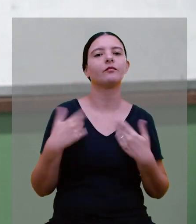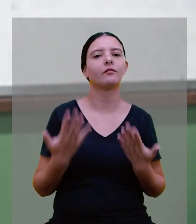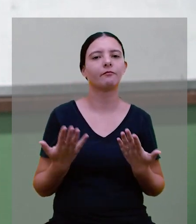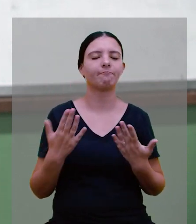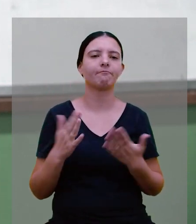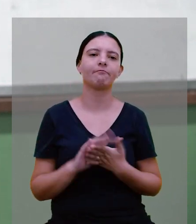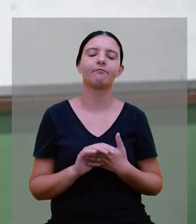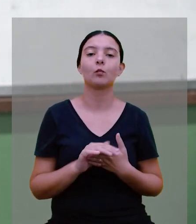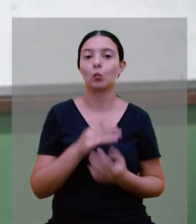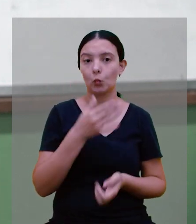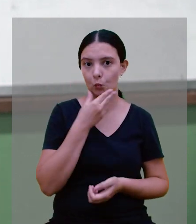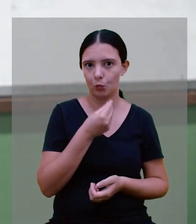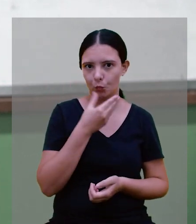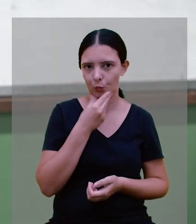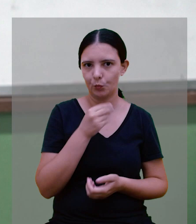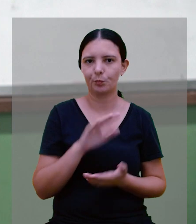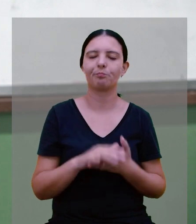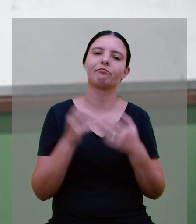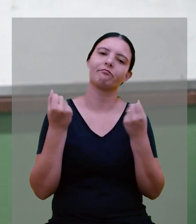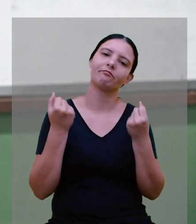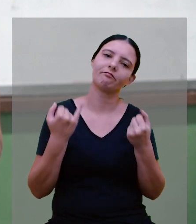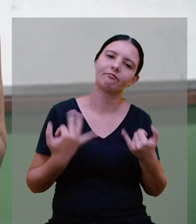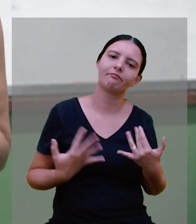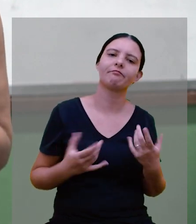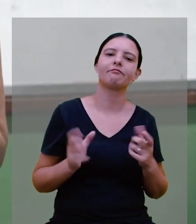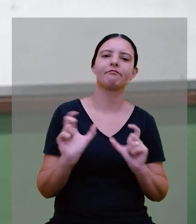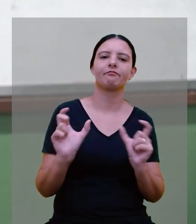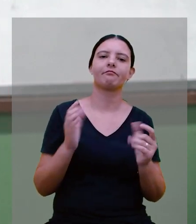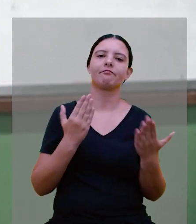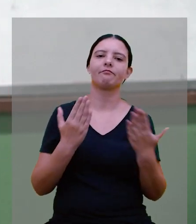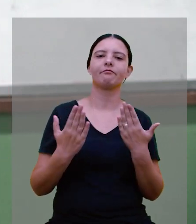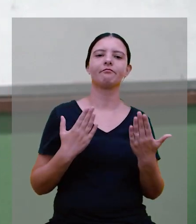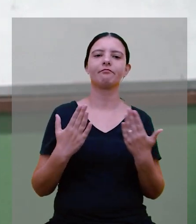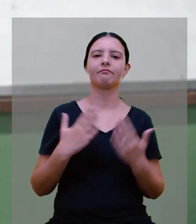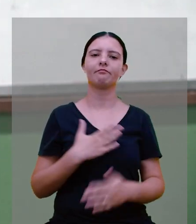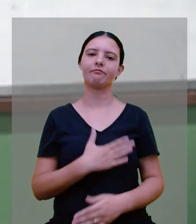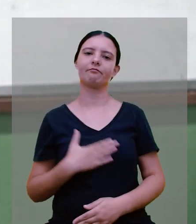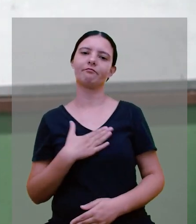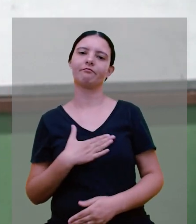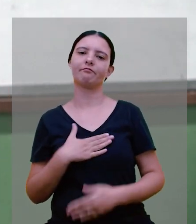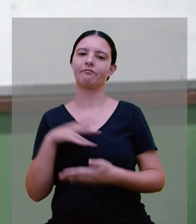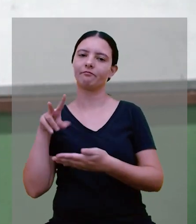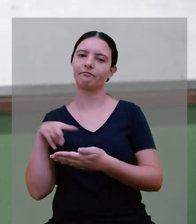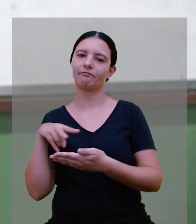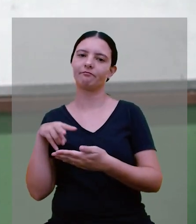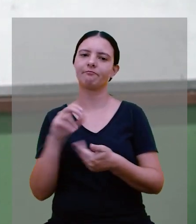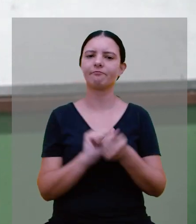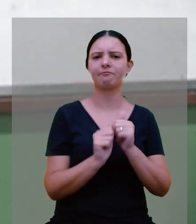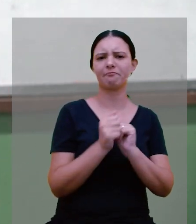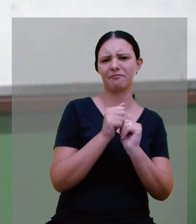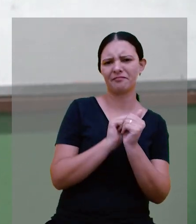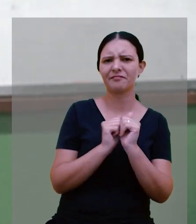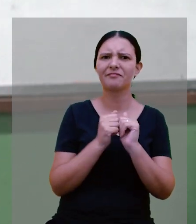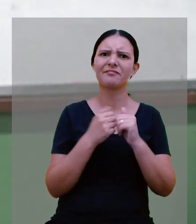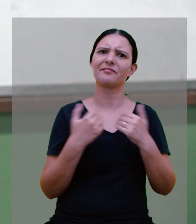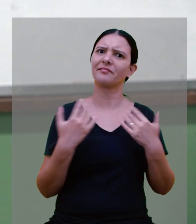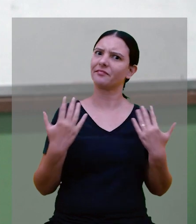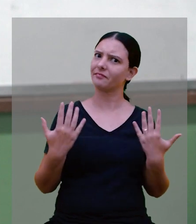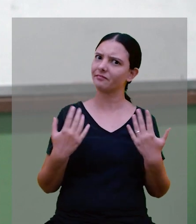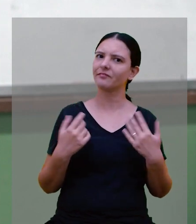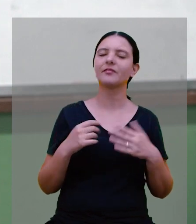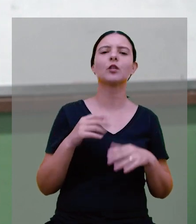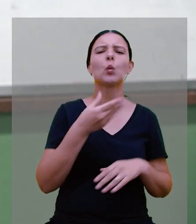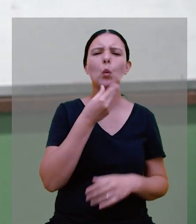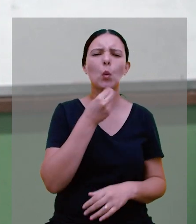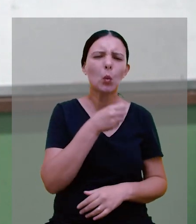esse senhor que falou sobre a palavra, comparou o prazer de leitura com o prazer de um beijo. Você fala, nossa, que é um moderno. Ele é